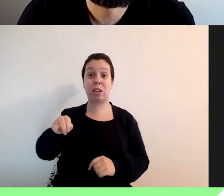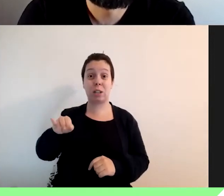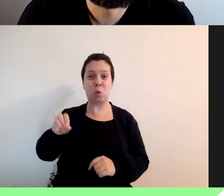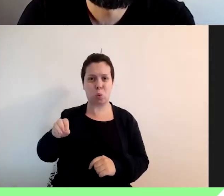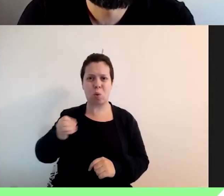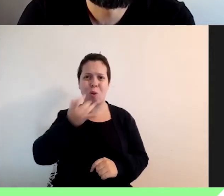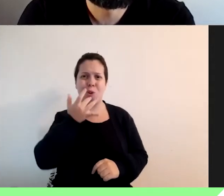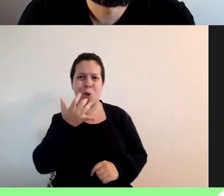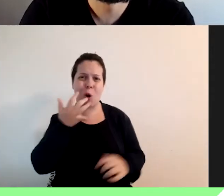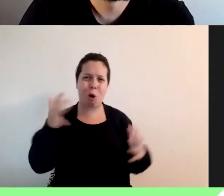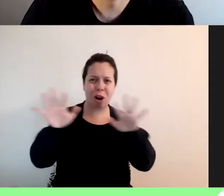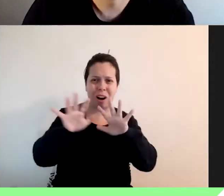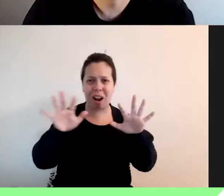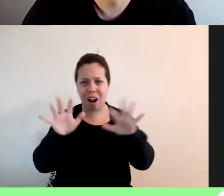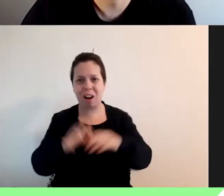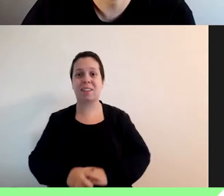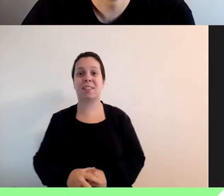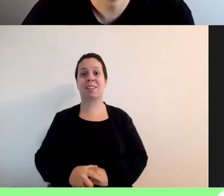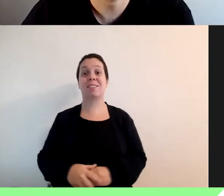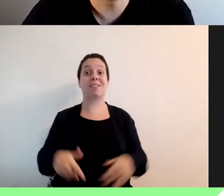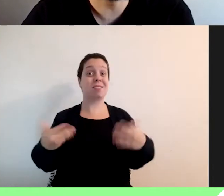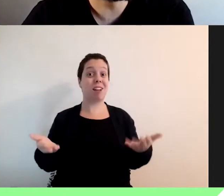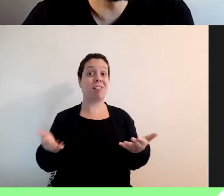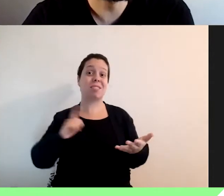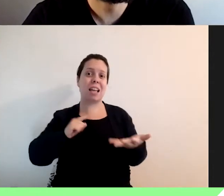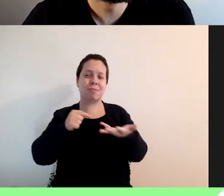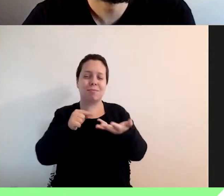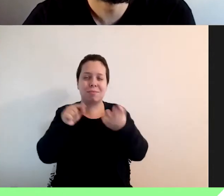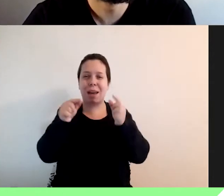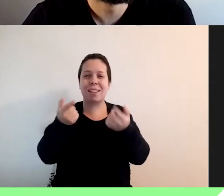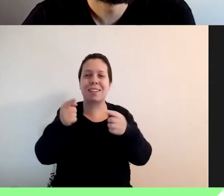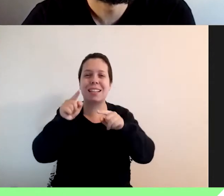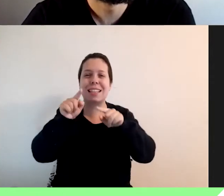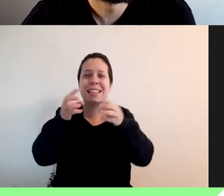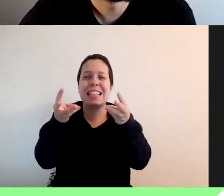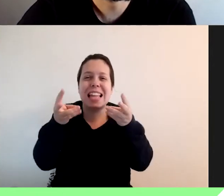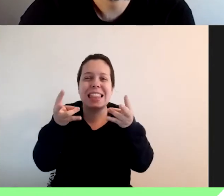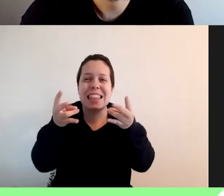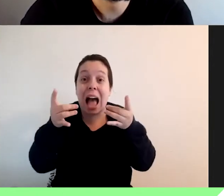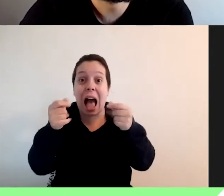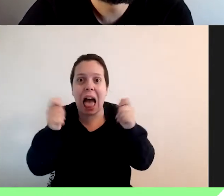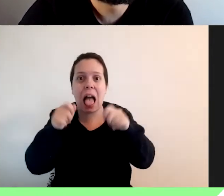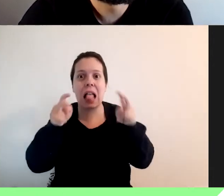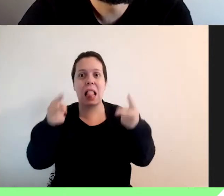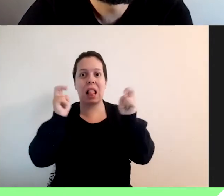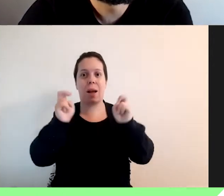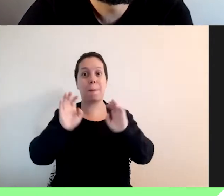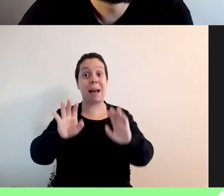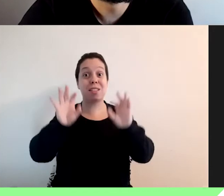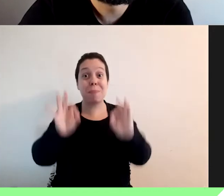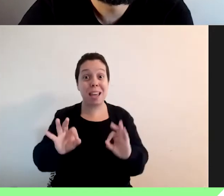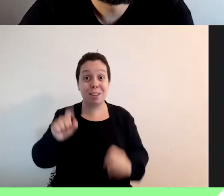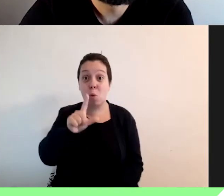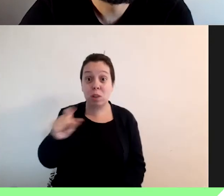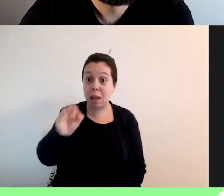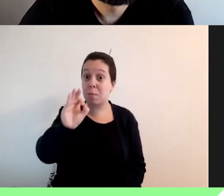existem várias coisinhas que a gente vê, mas de fato não são 100% acessíveis, né?